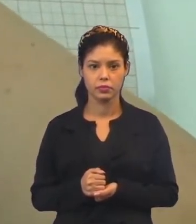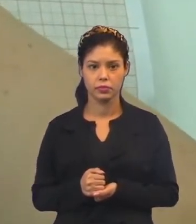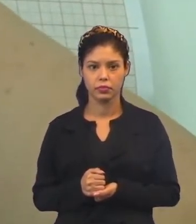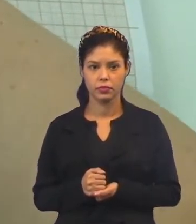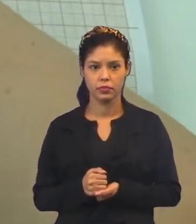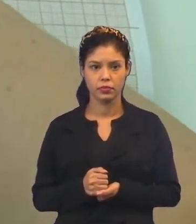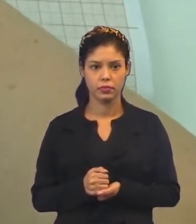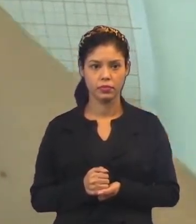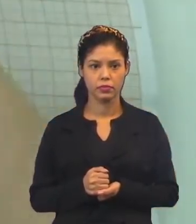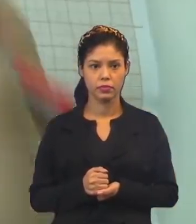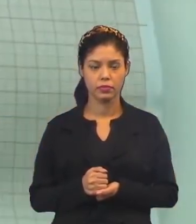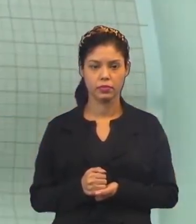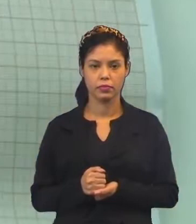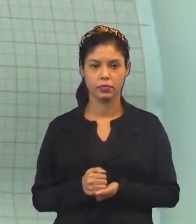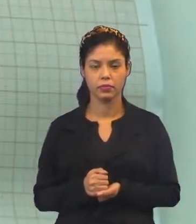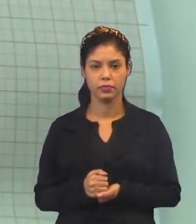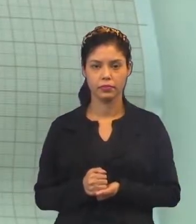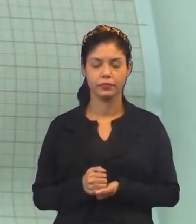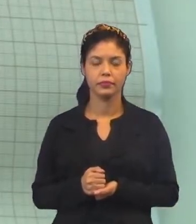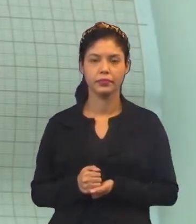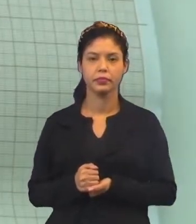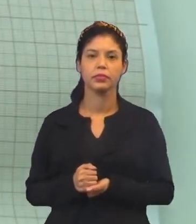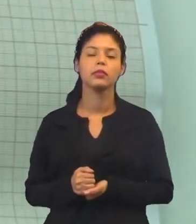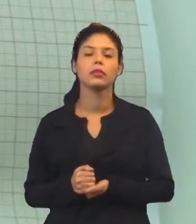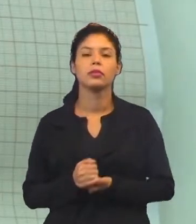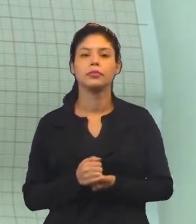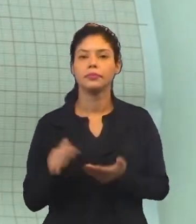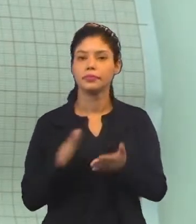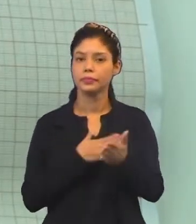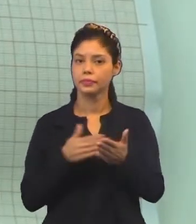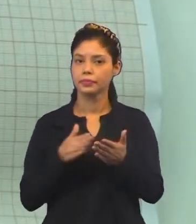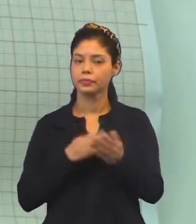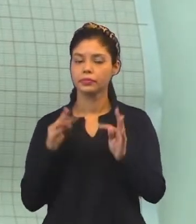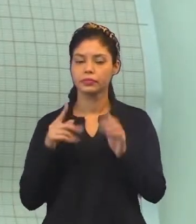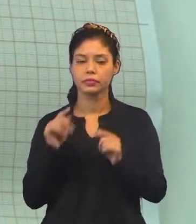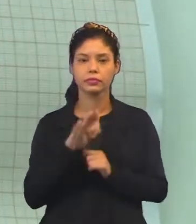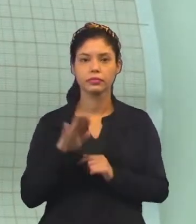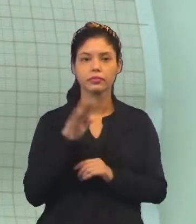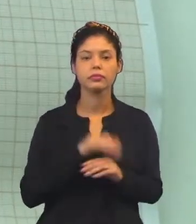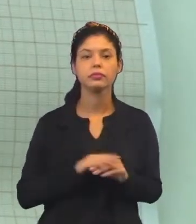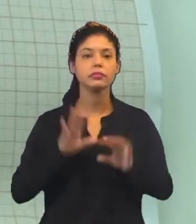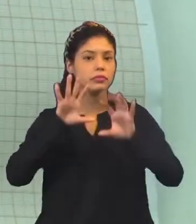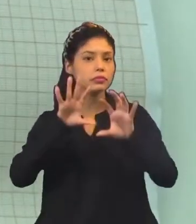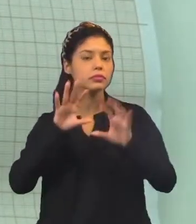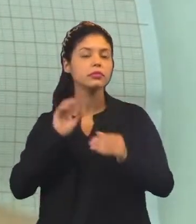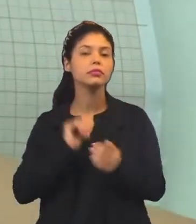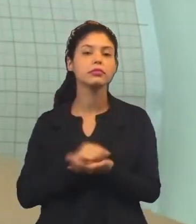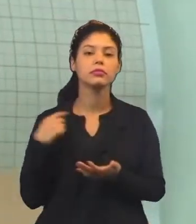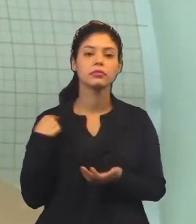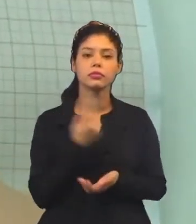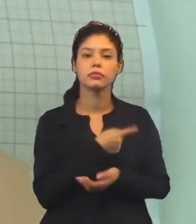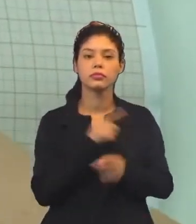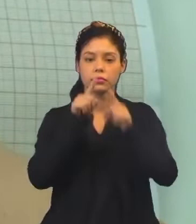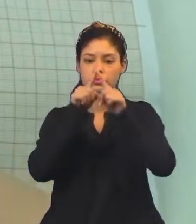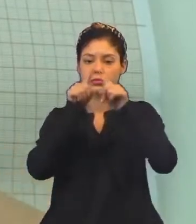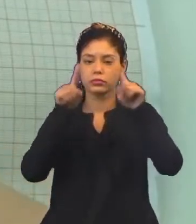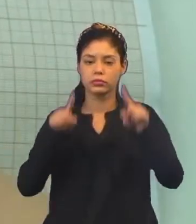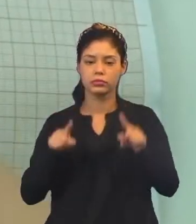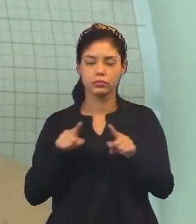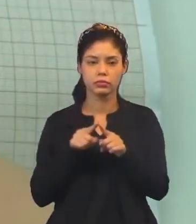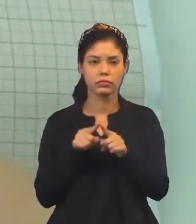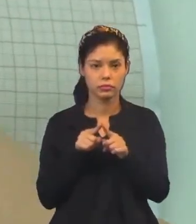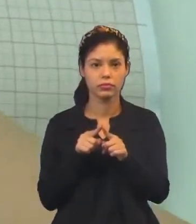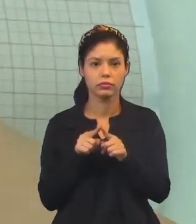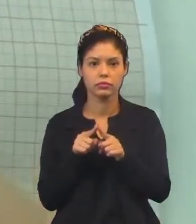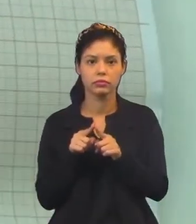Certinho, já dá para entender que toda essa região está pintada, né? Então, aqui nós fizemos um